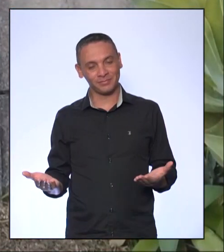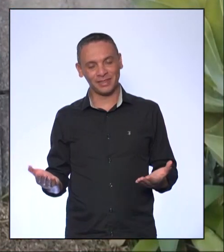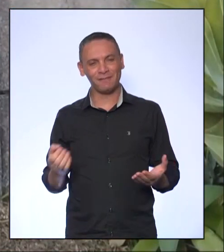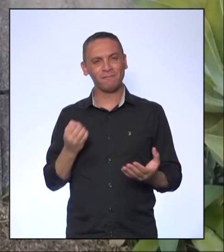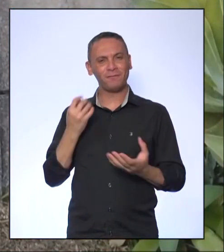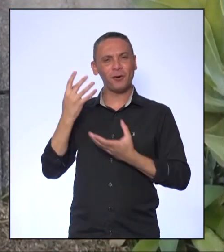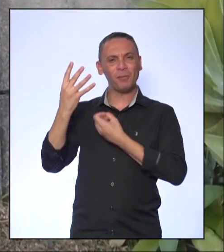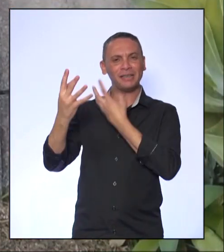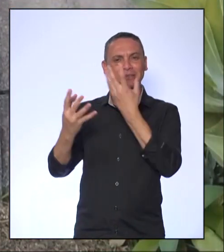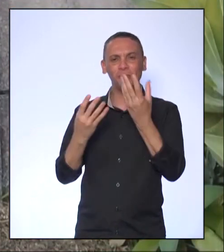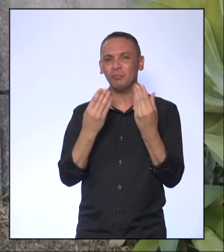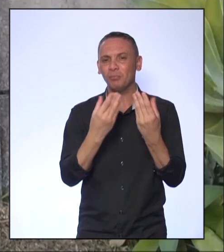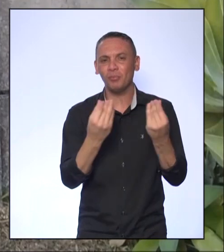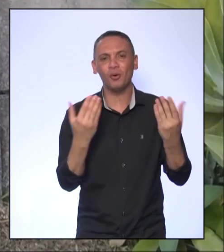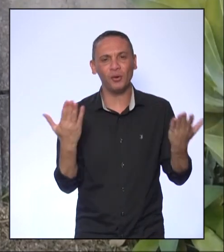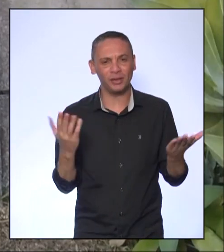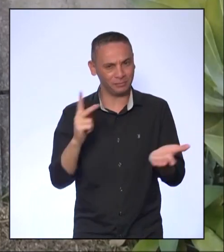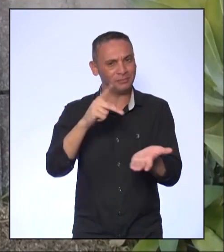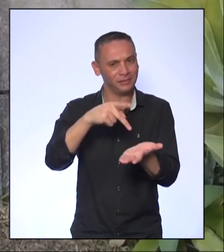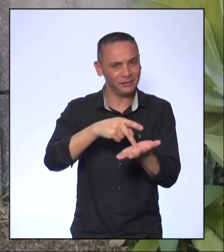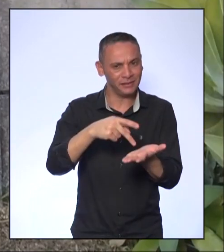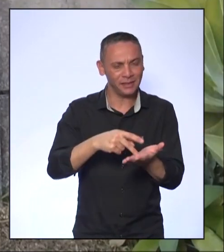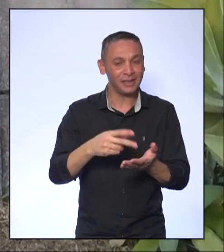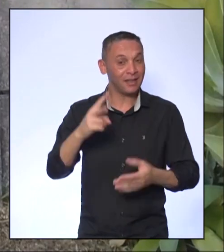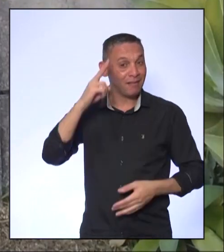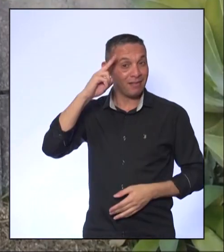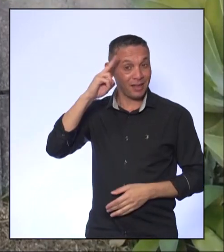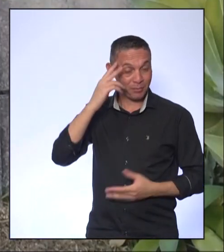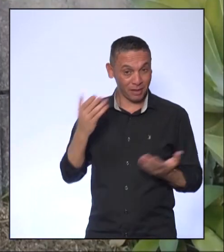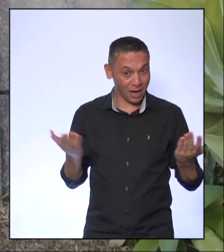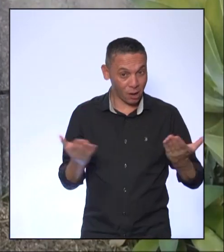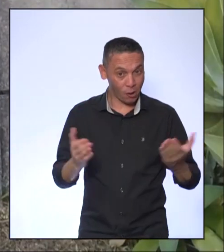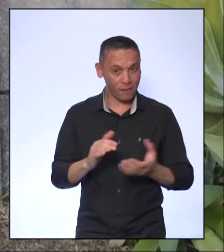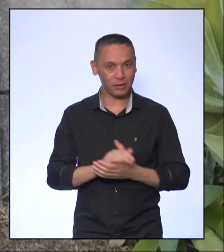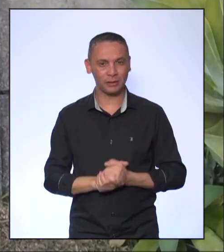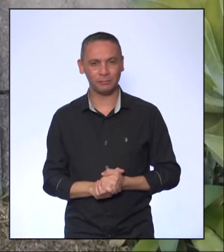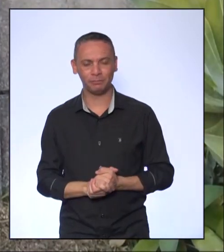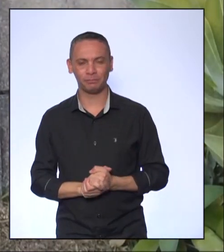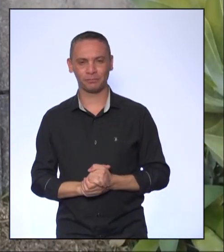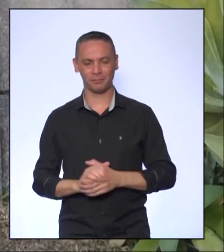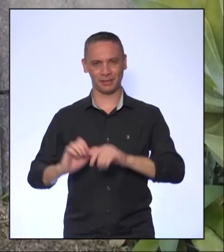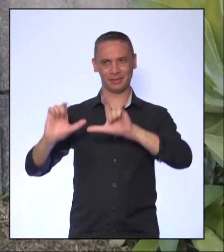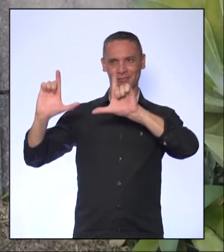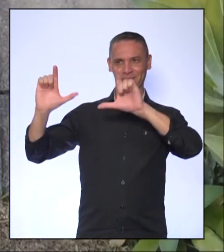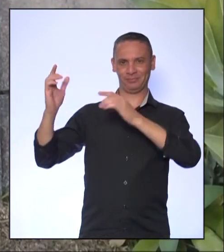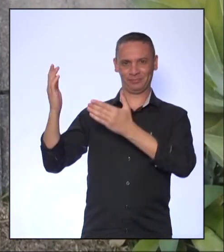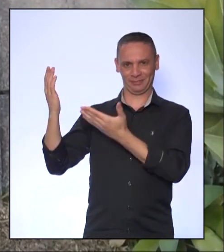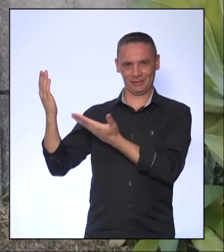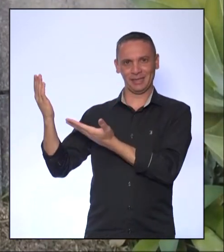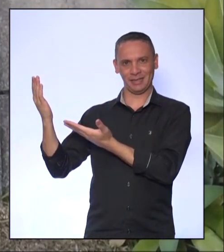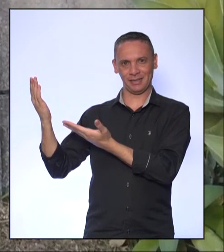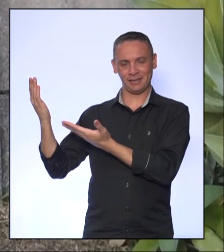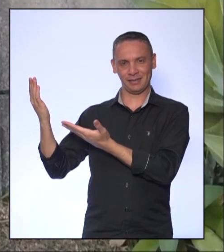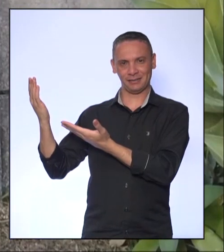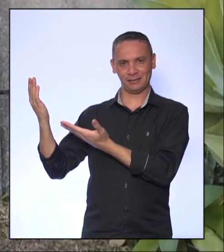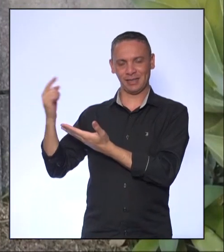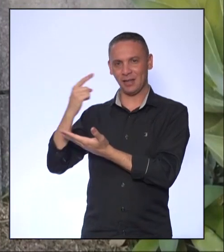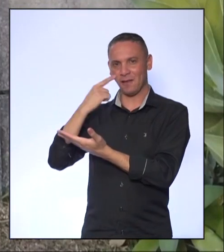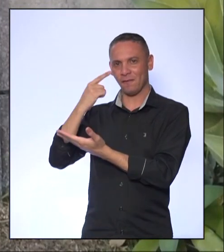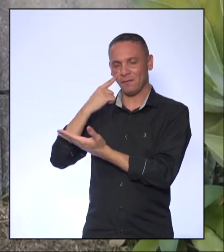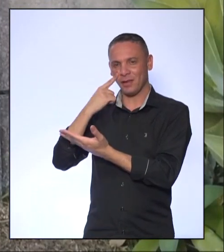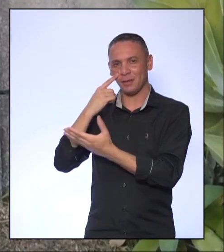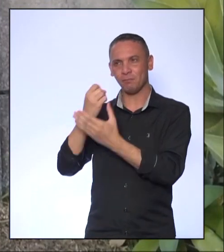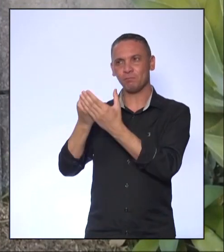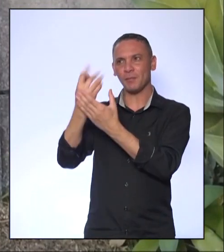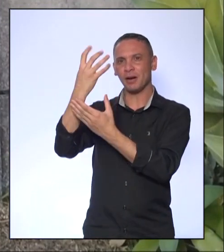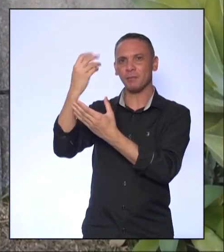coisa, não é? Vamos fazer uma atividade de revisão, então, rapidinho. Aqui na tela vão aparecer algumas coisas e você